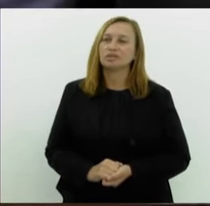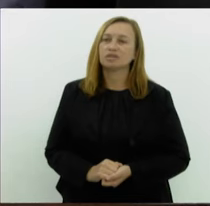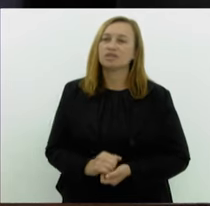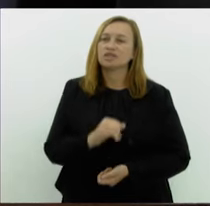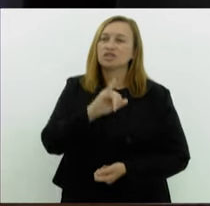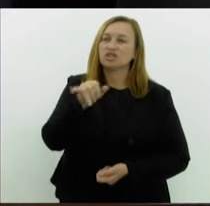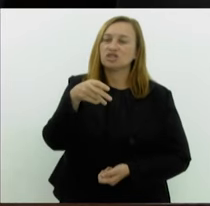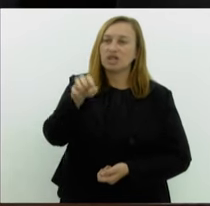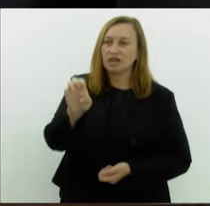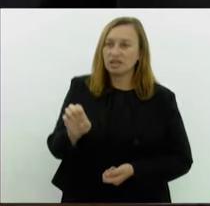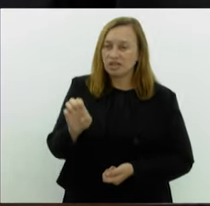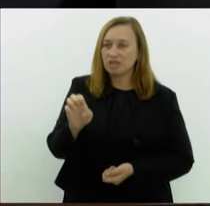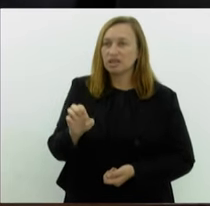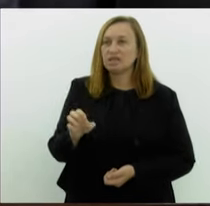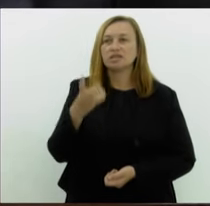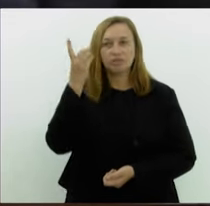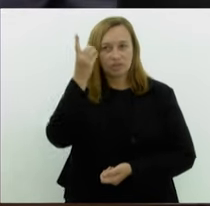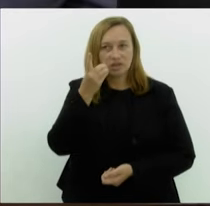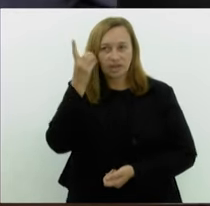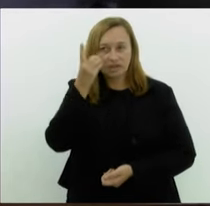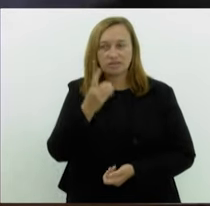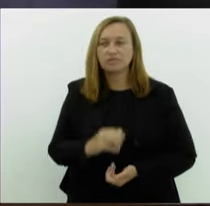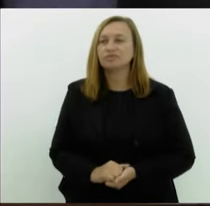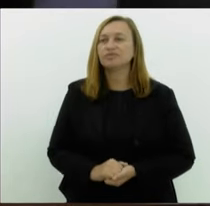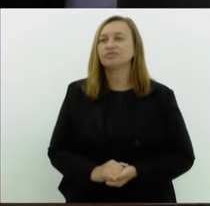Jari Oliveira.